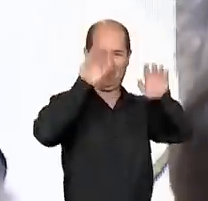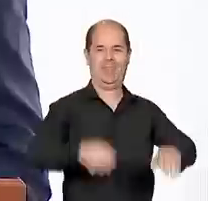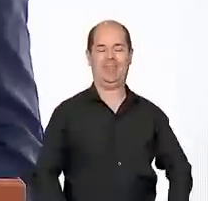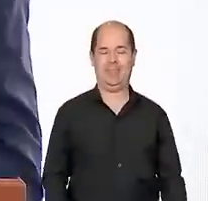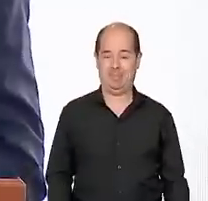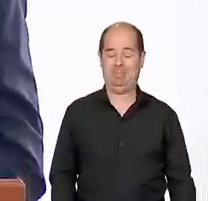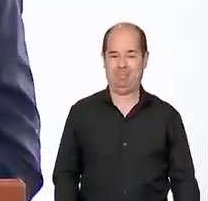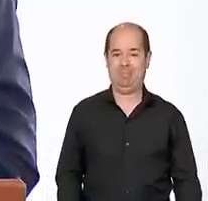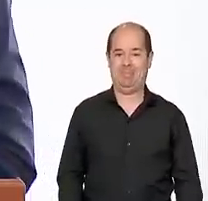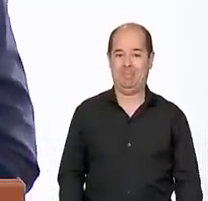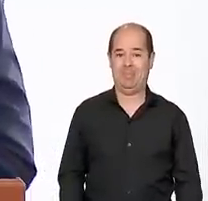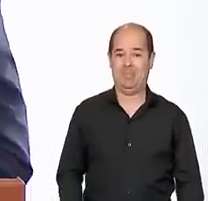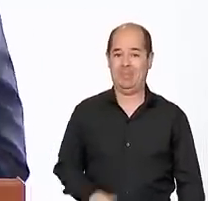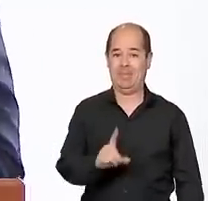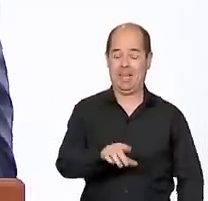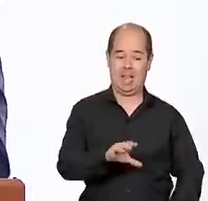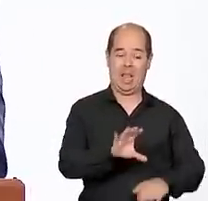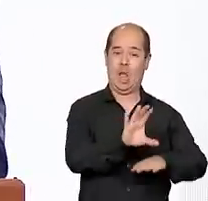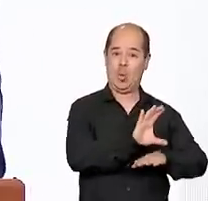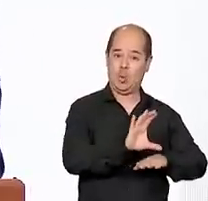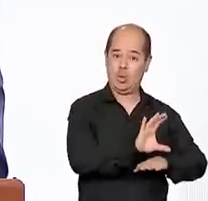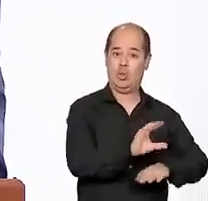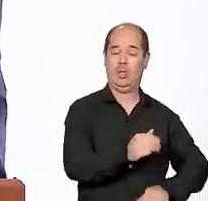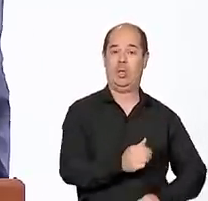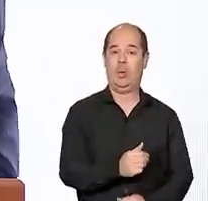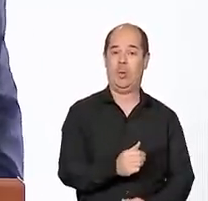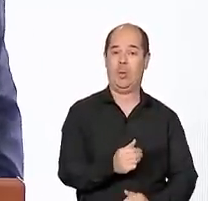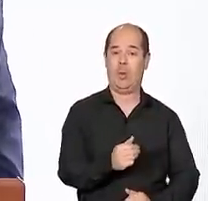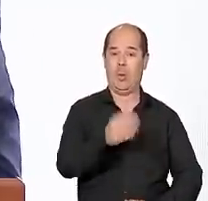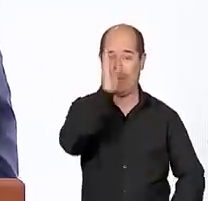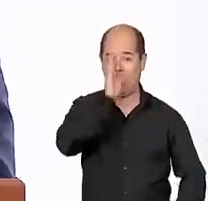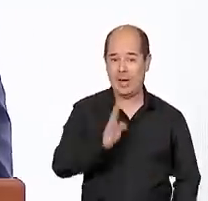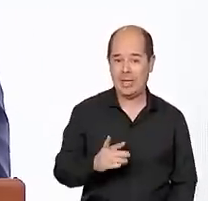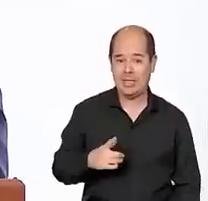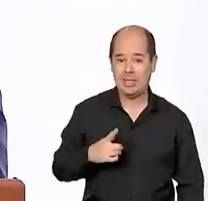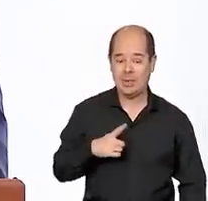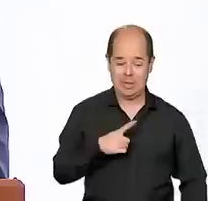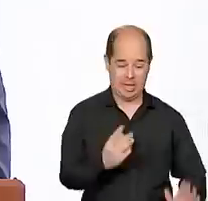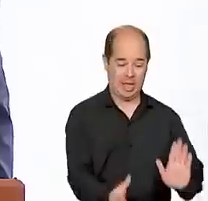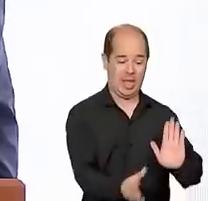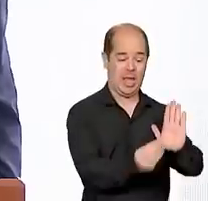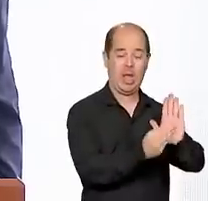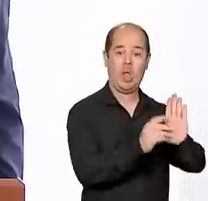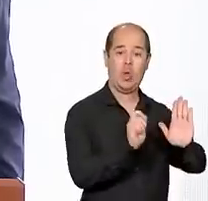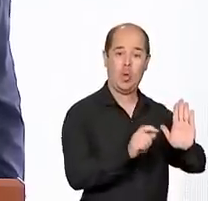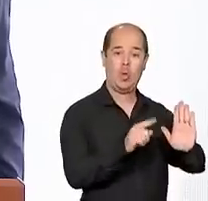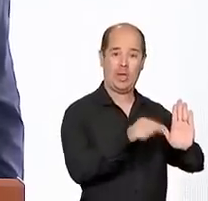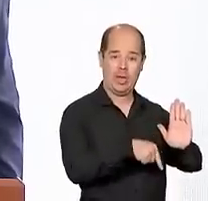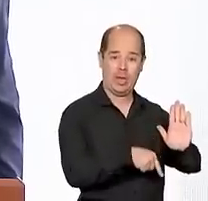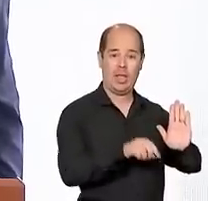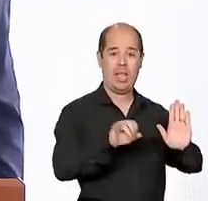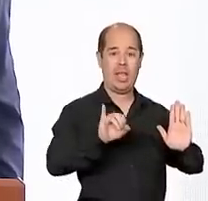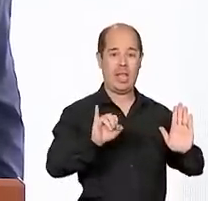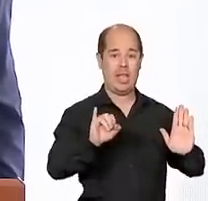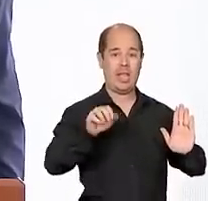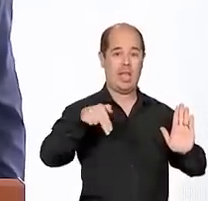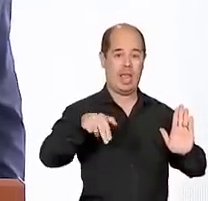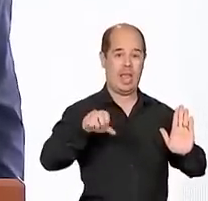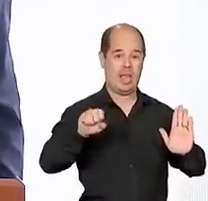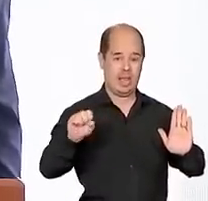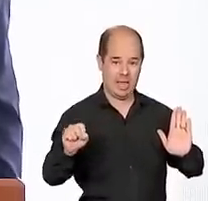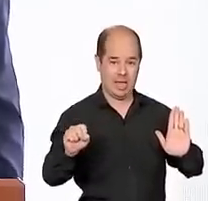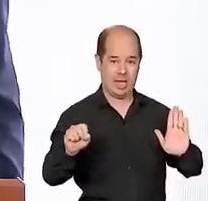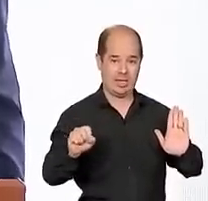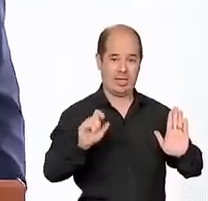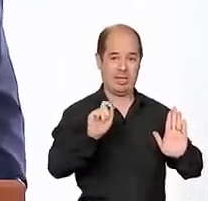E na Constituição brasileira estabelecemos a Seguridade Social, Saúde,